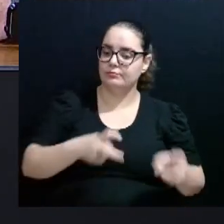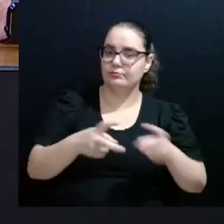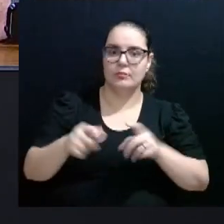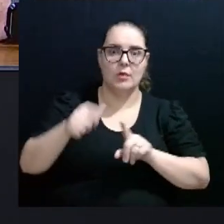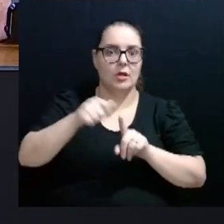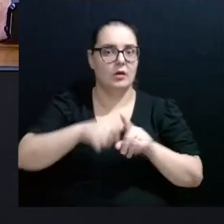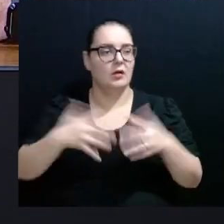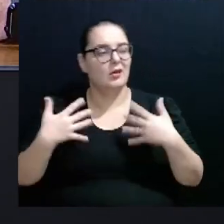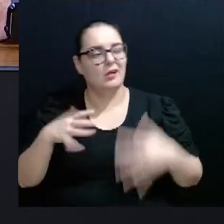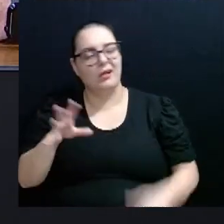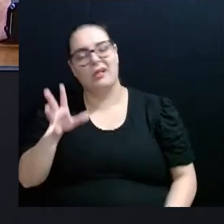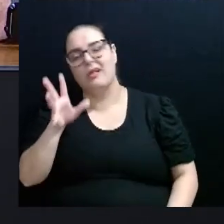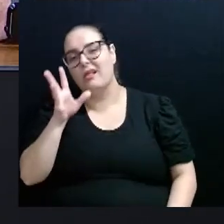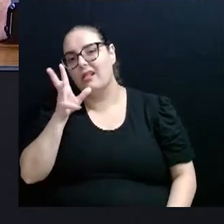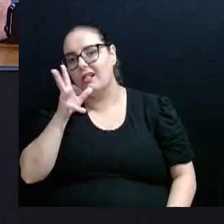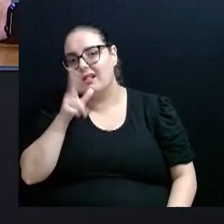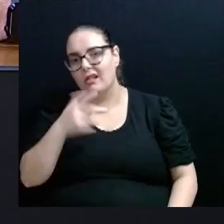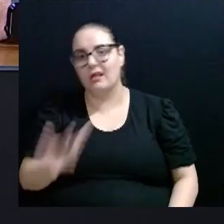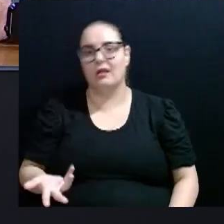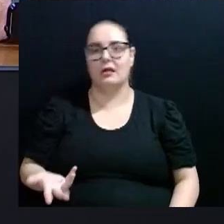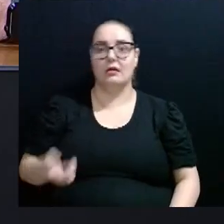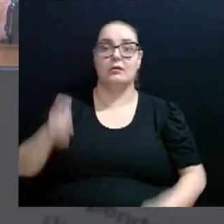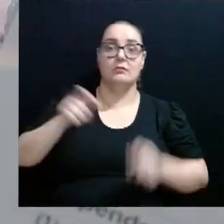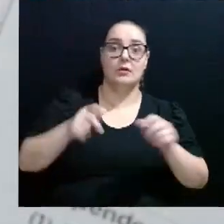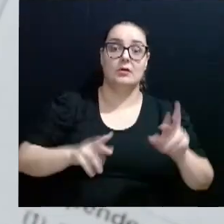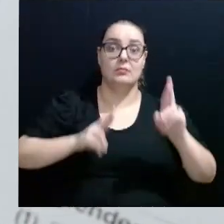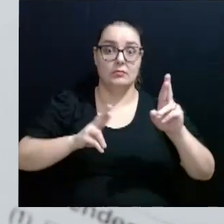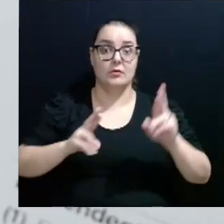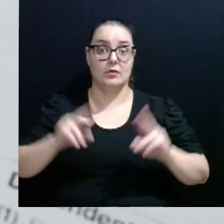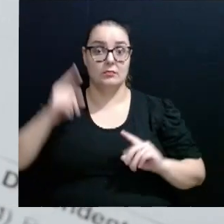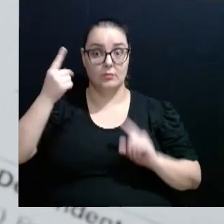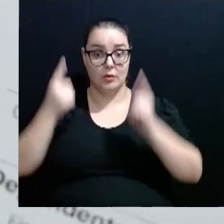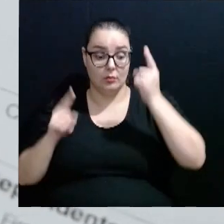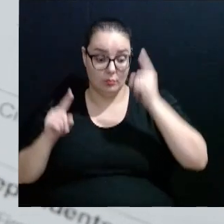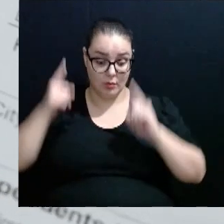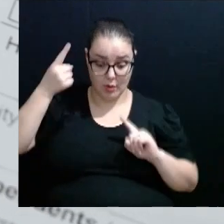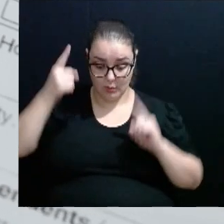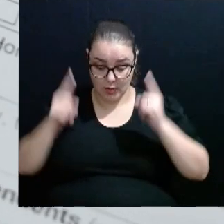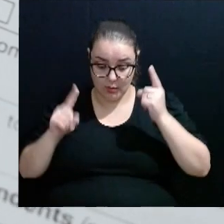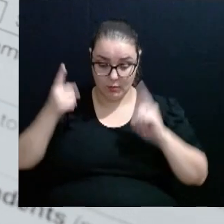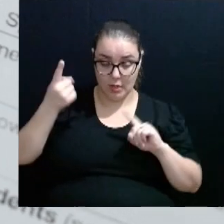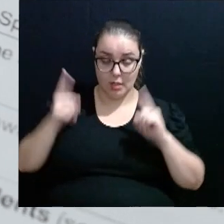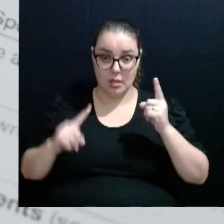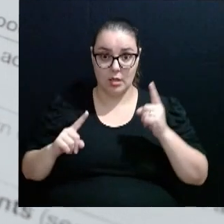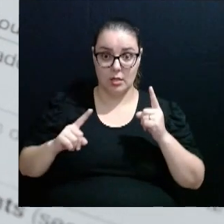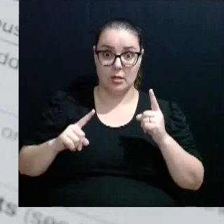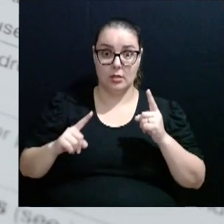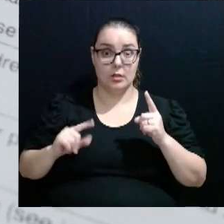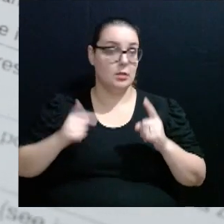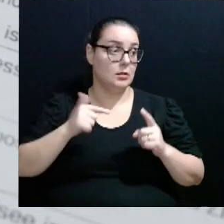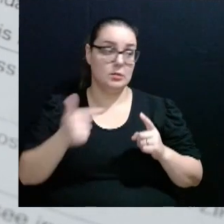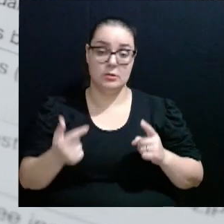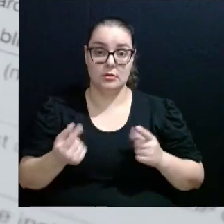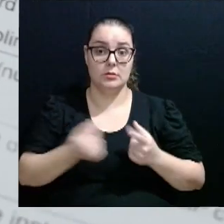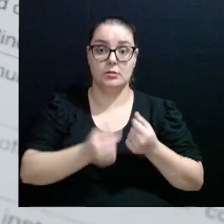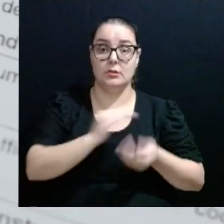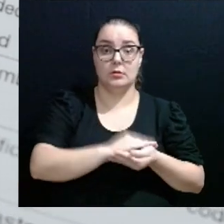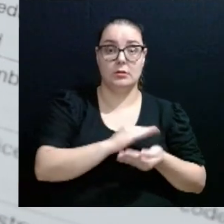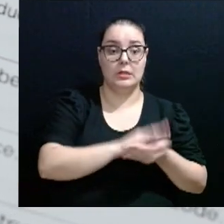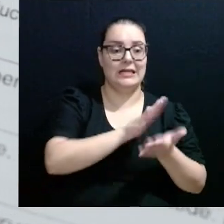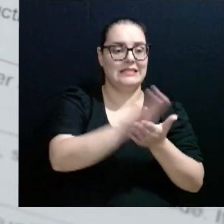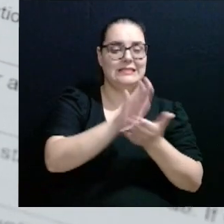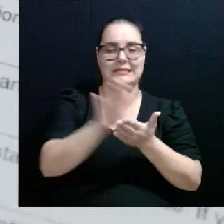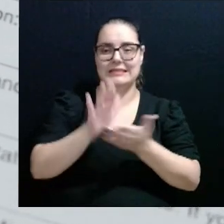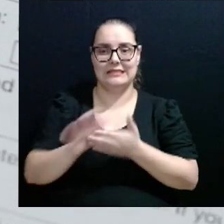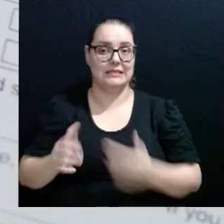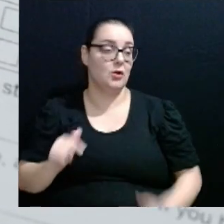lento. Aí as pessoas ficam na expectativa do Carnaval e aí, normalmente, sem ter um fundo de caixa, gastam já o que não